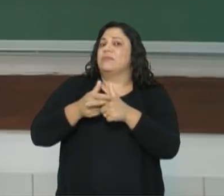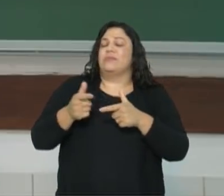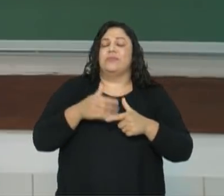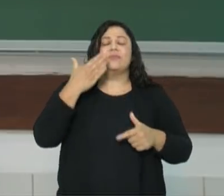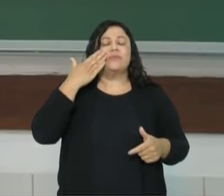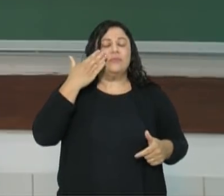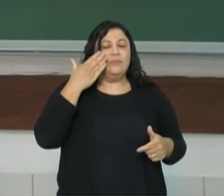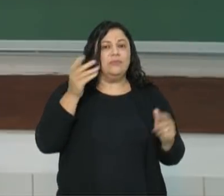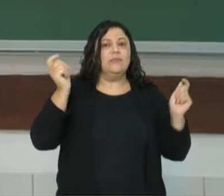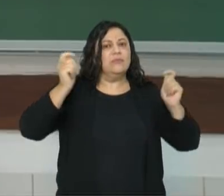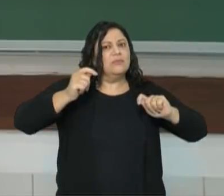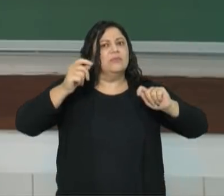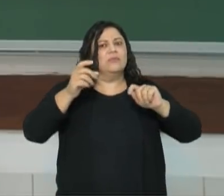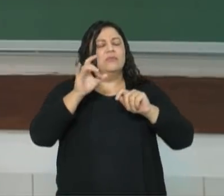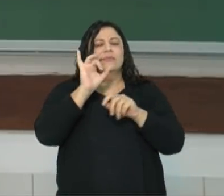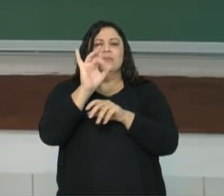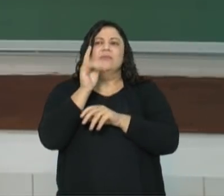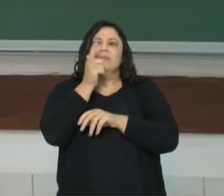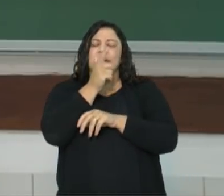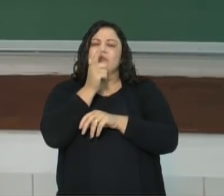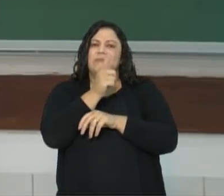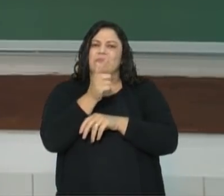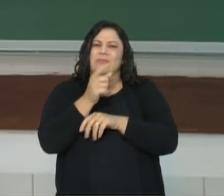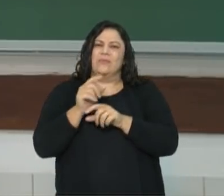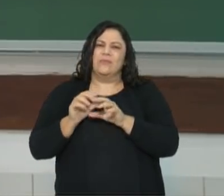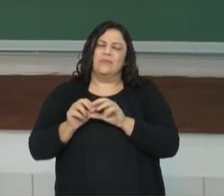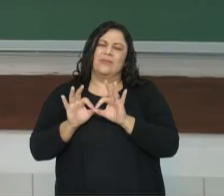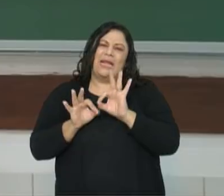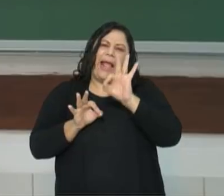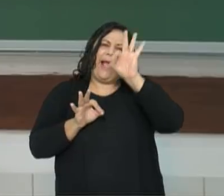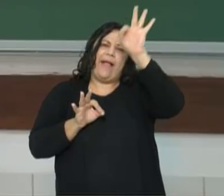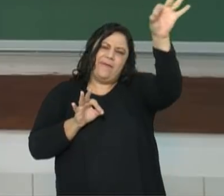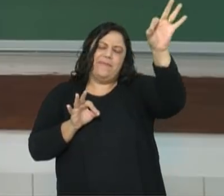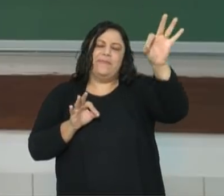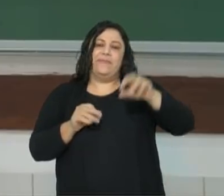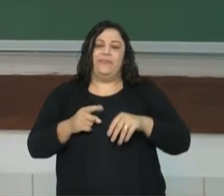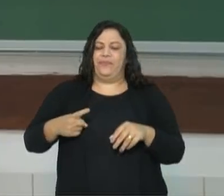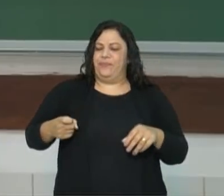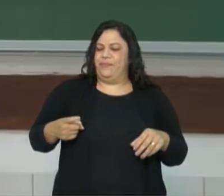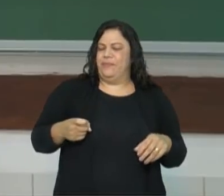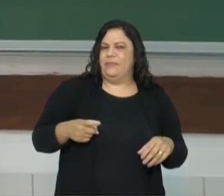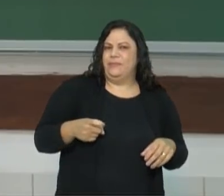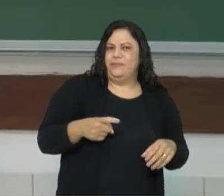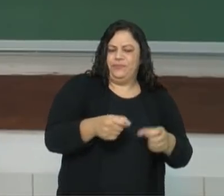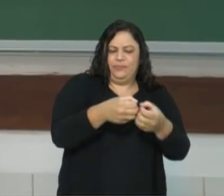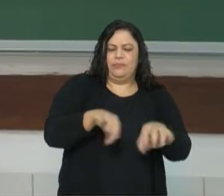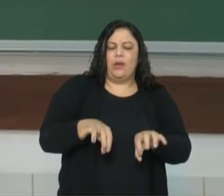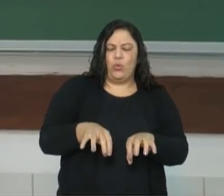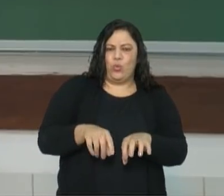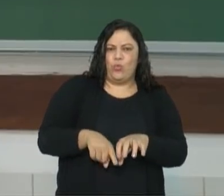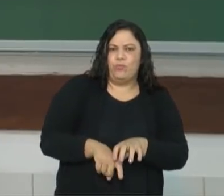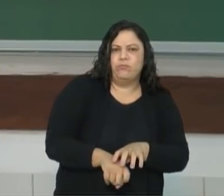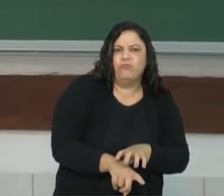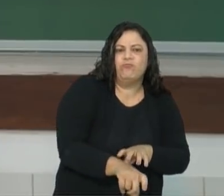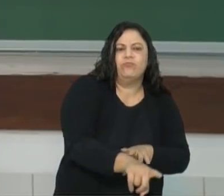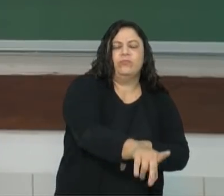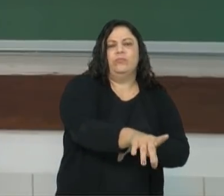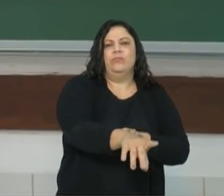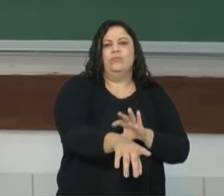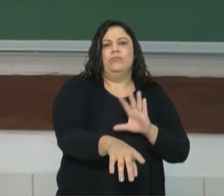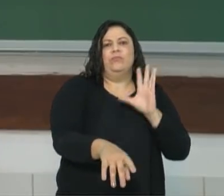consegue chegar tão longe porque a larva dele nada com uma velocidade suficiente